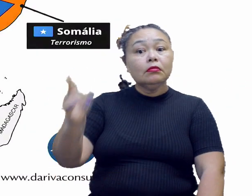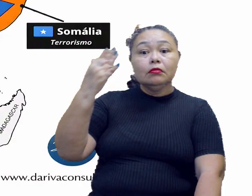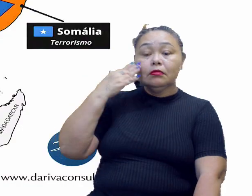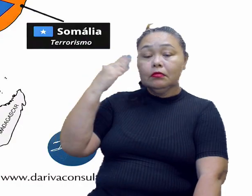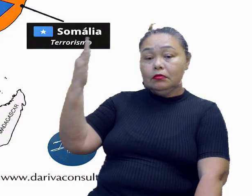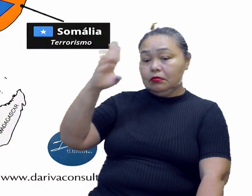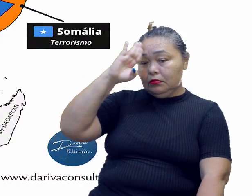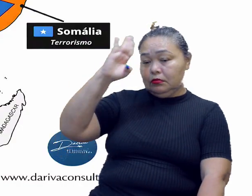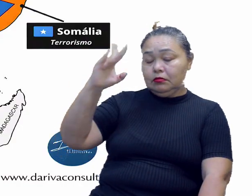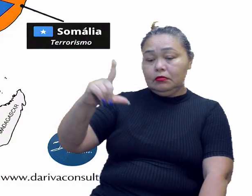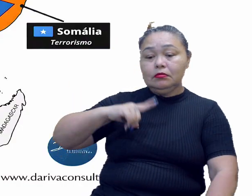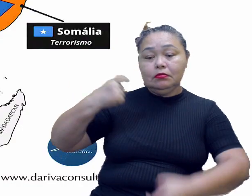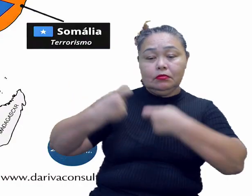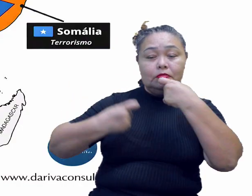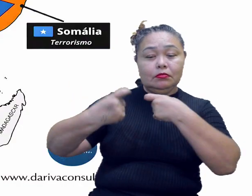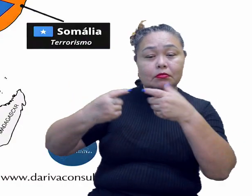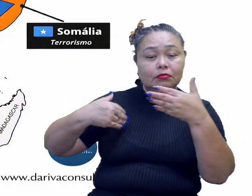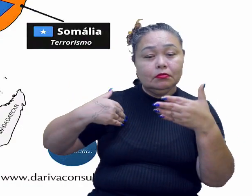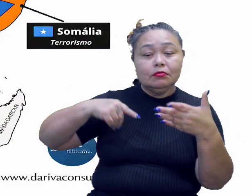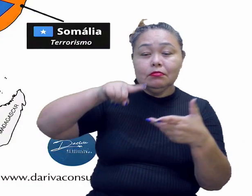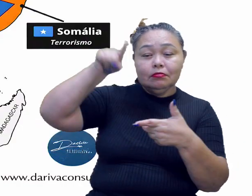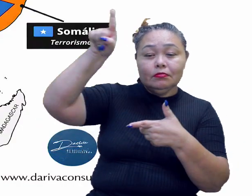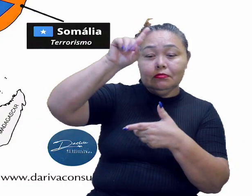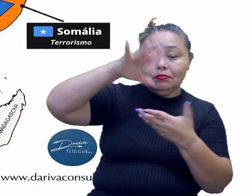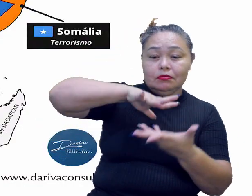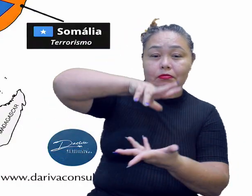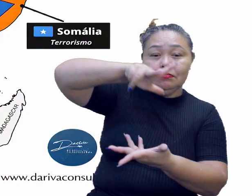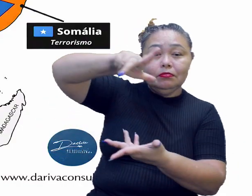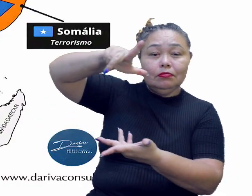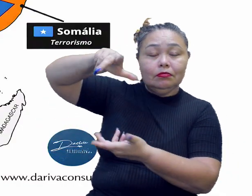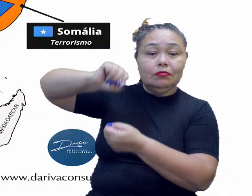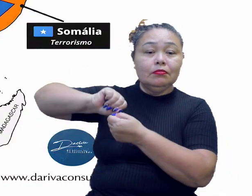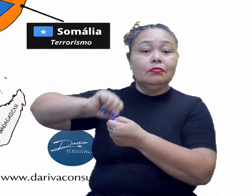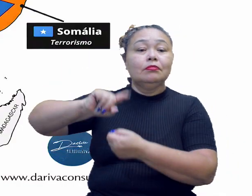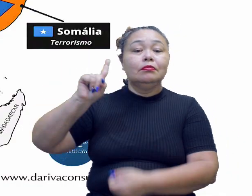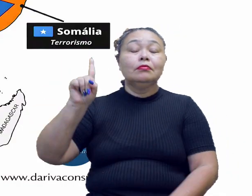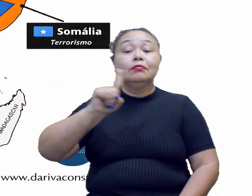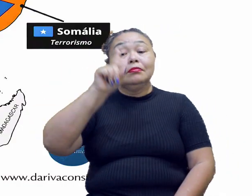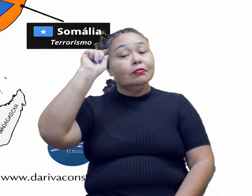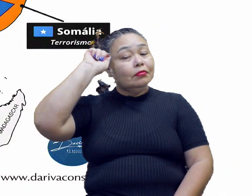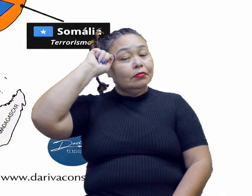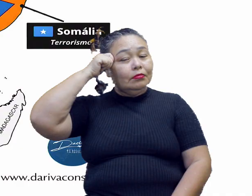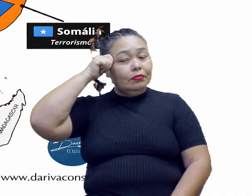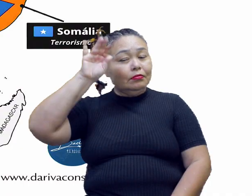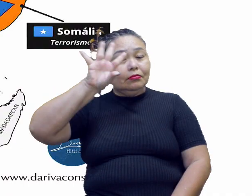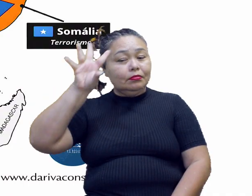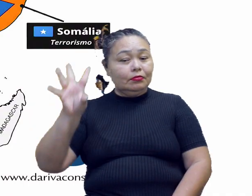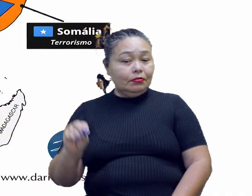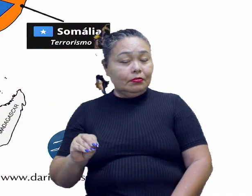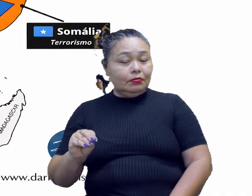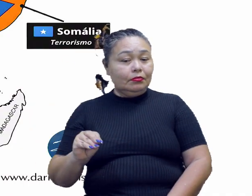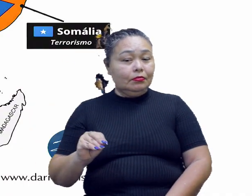Olha aí, os principais conflitos em andamento ao redor do mundo, lá na África.